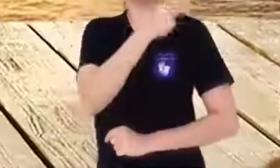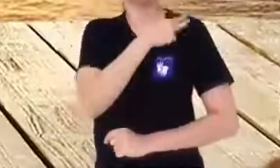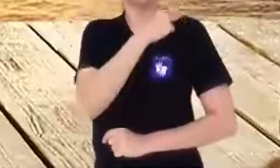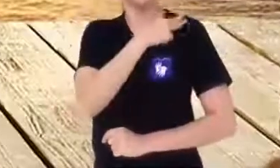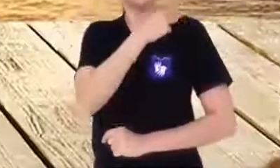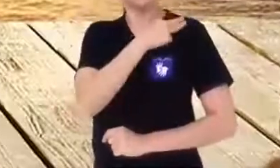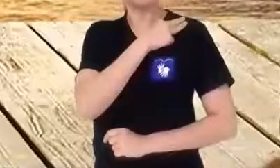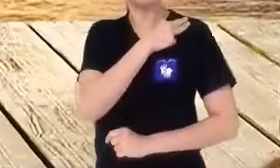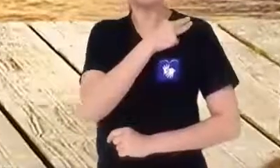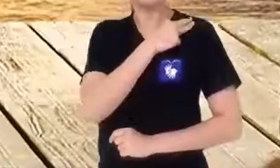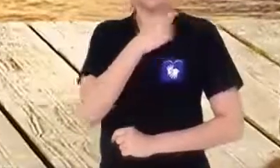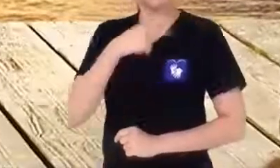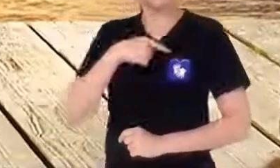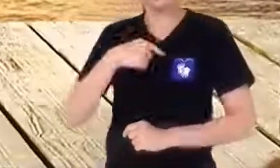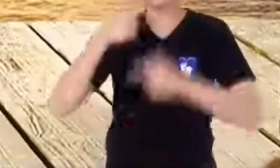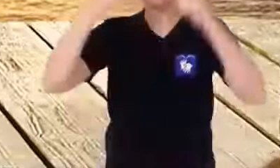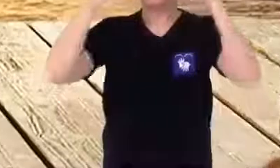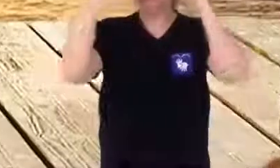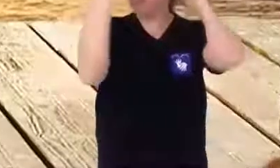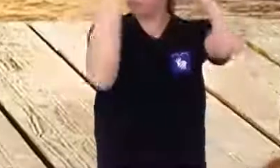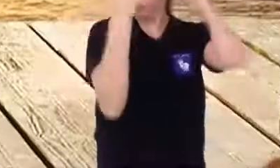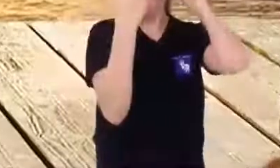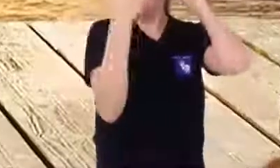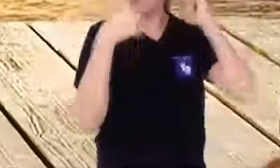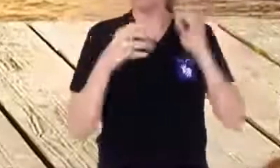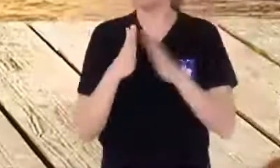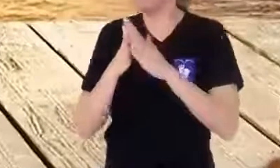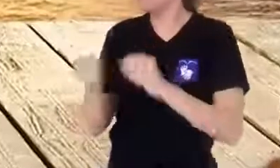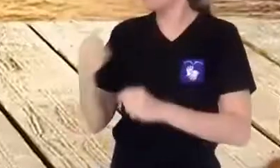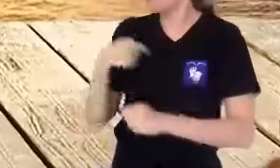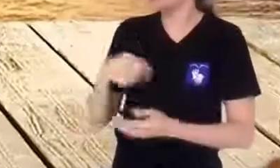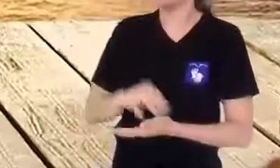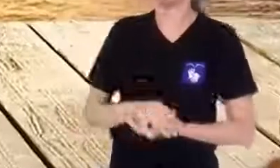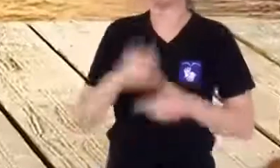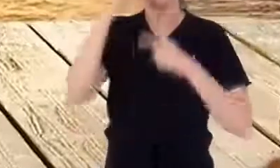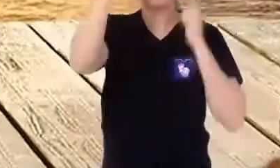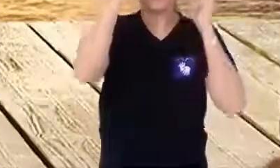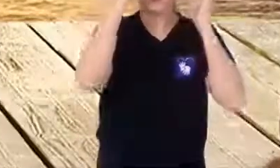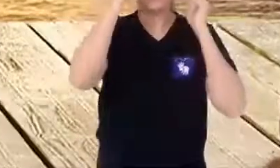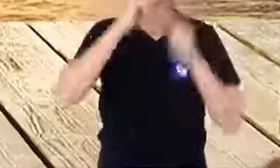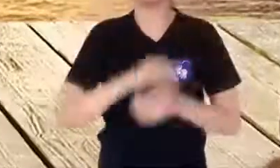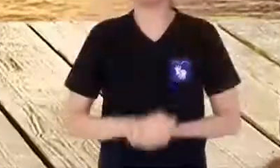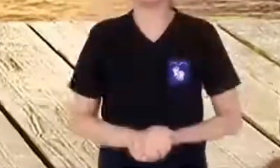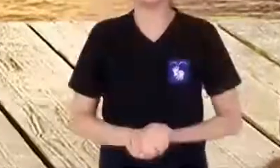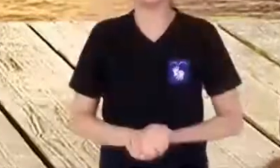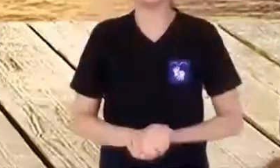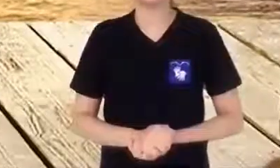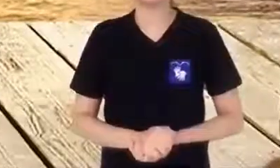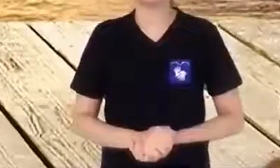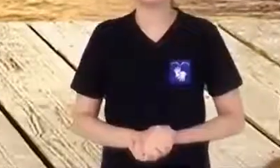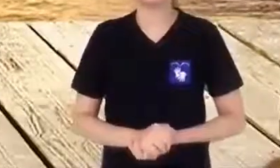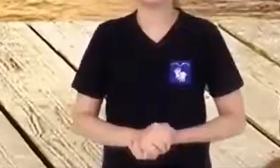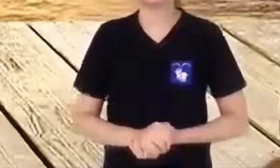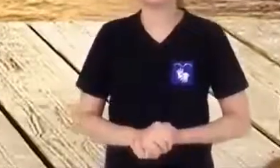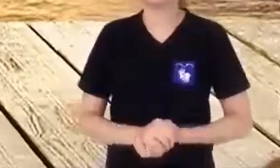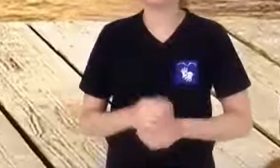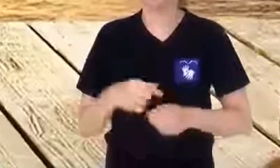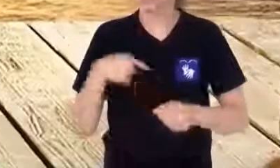tem um chapéu. Por favor, pega o meu chapéu. Opa. Meu chapéu, por favor. Acho que é esse o chapéu de capitão. Chapéu de